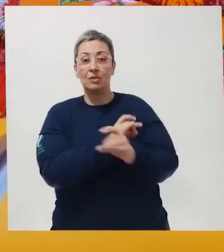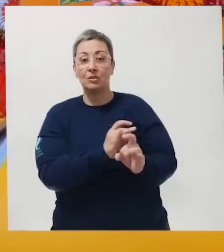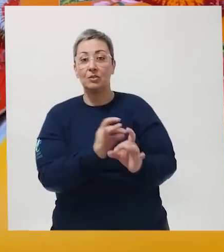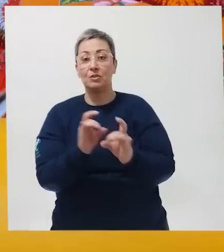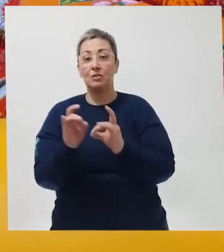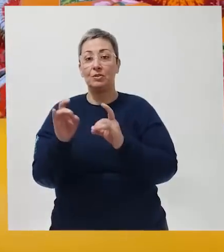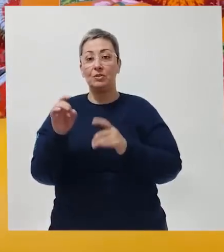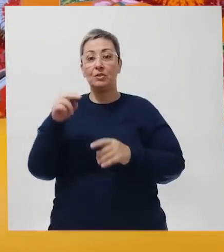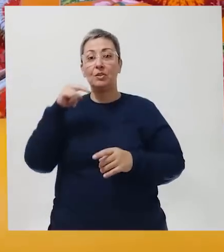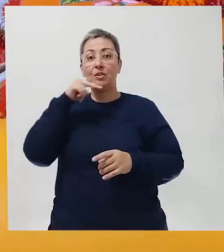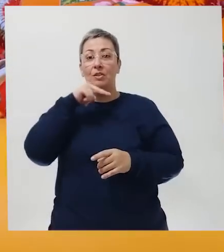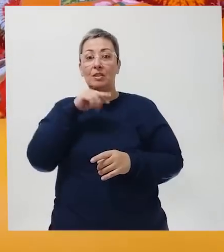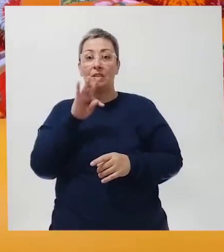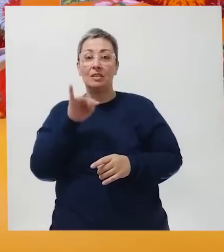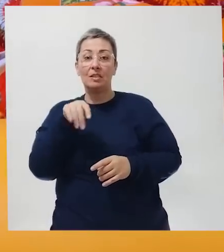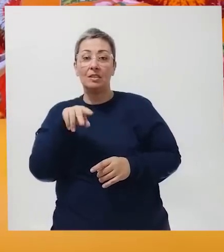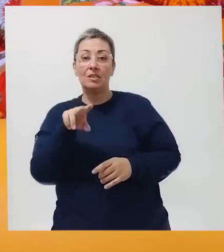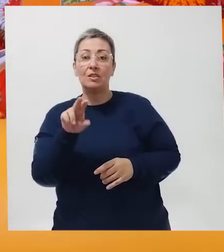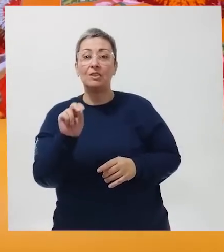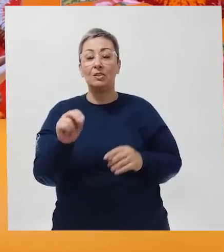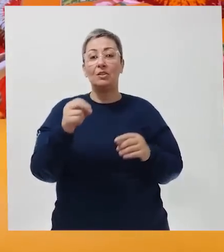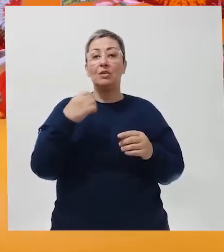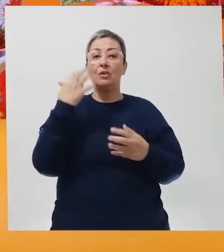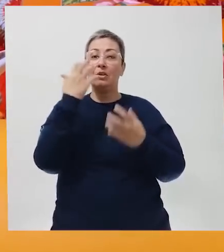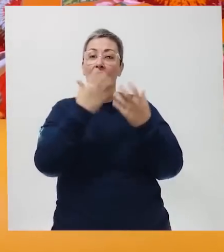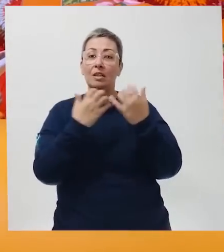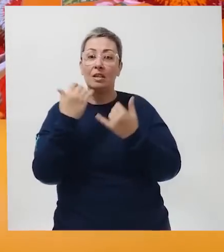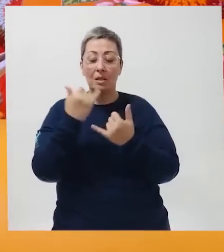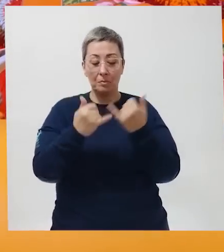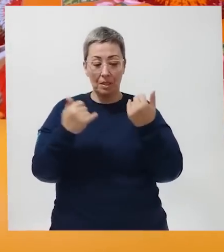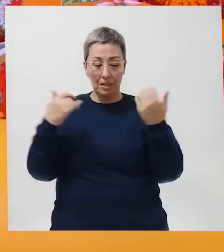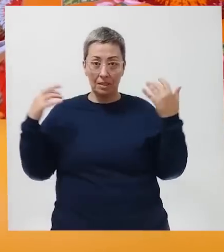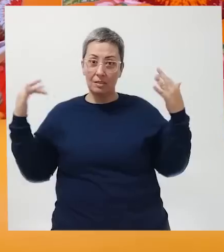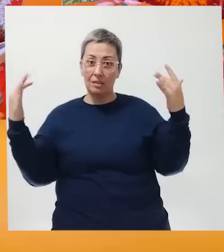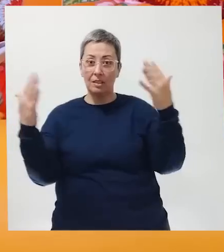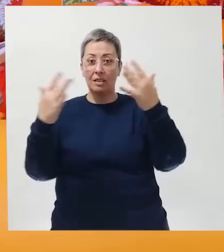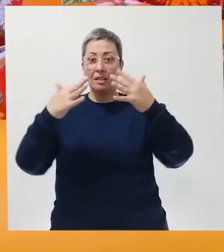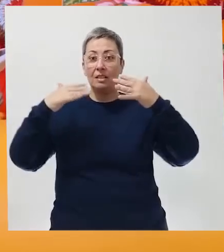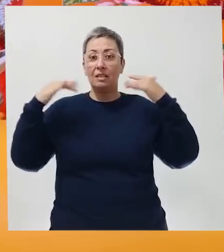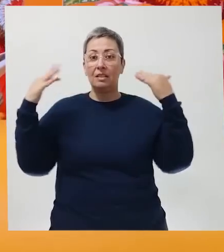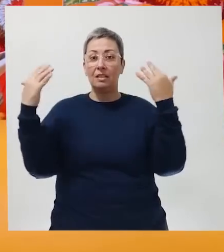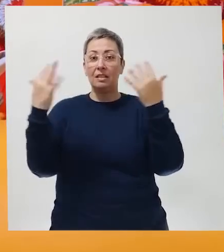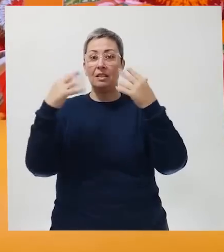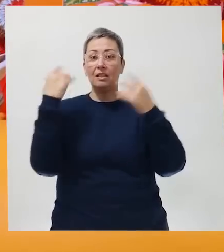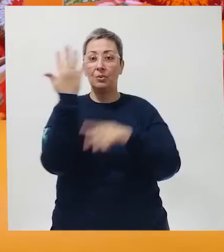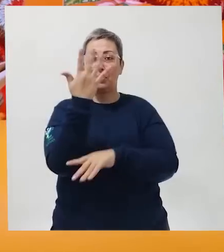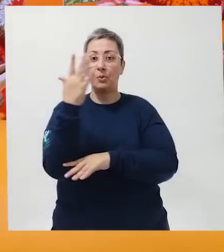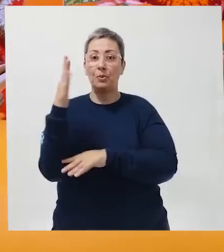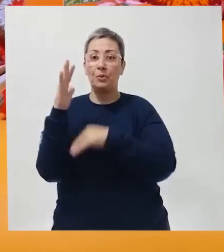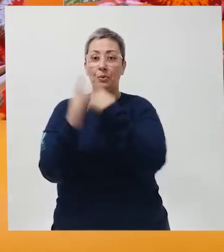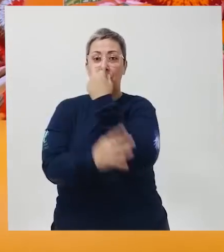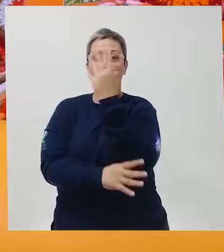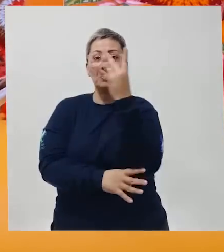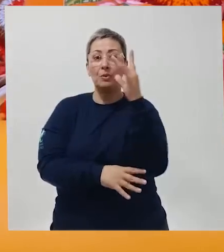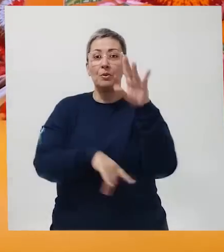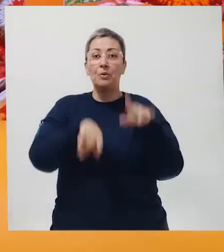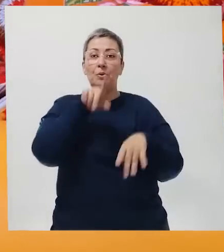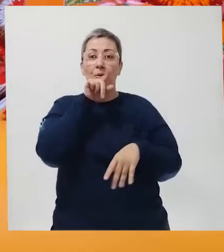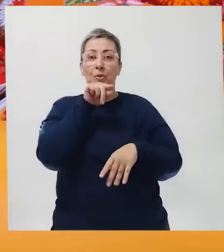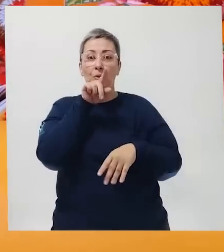Todas as manhãs, Tino canta. Parece afinar os instrumentos da